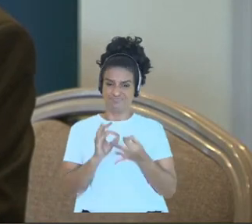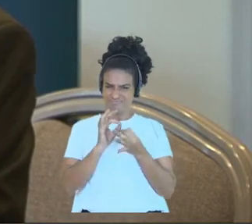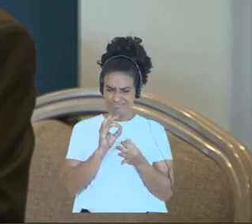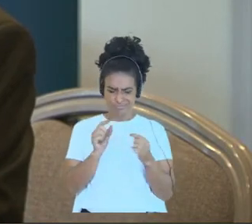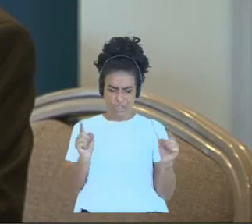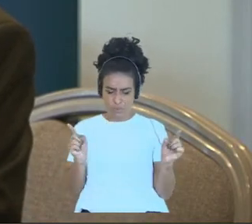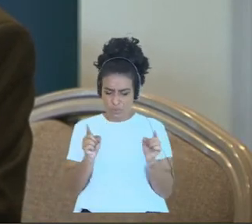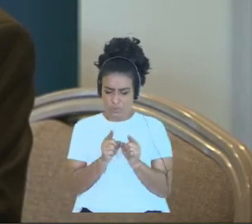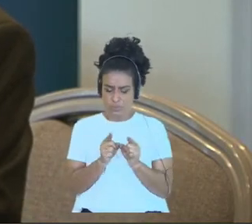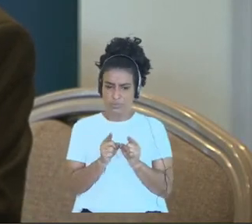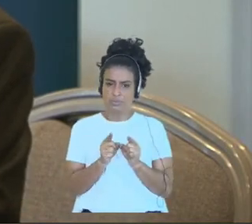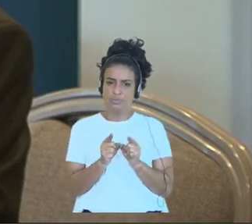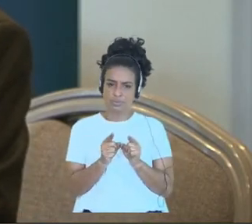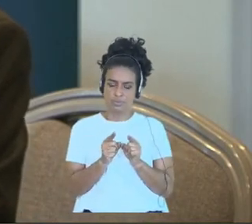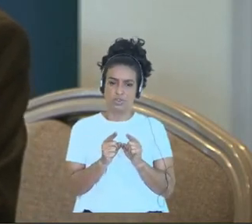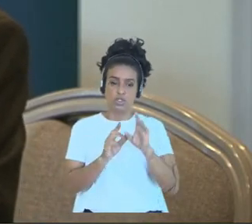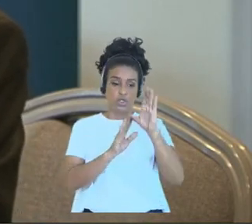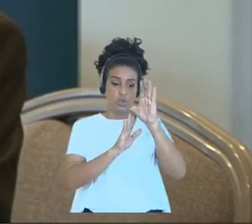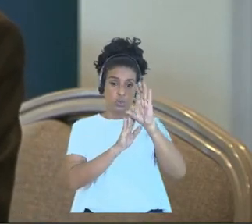apresentação breve